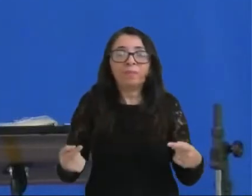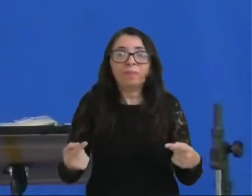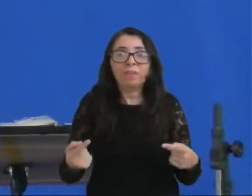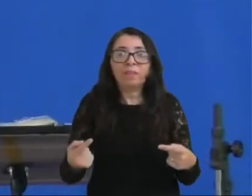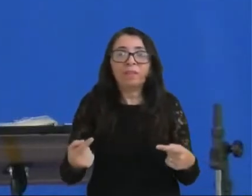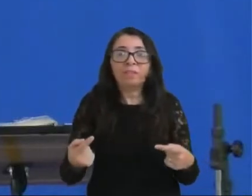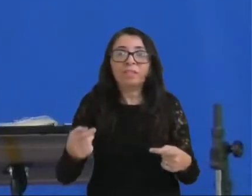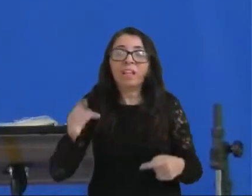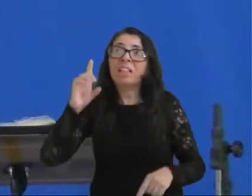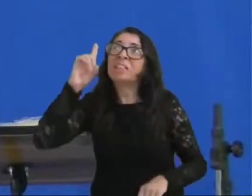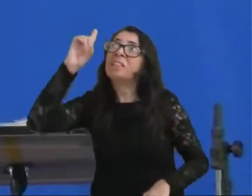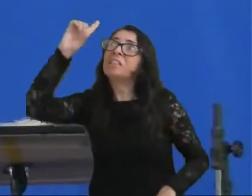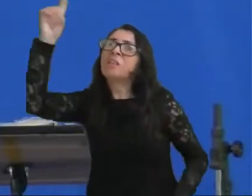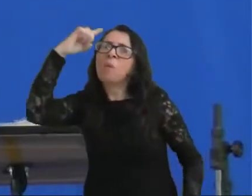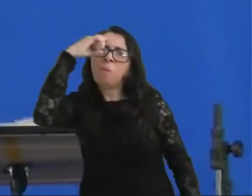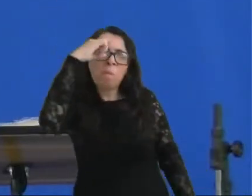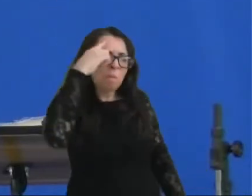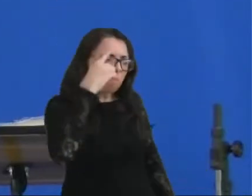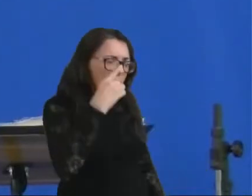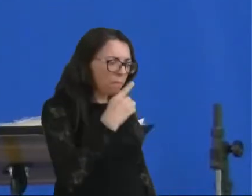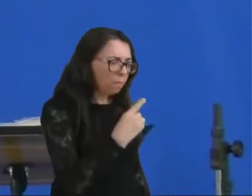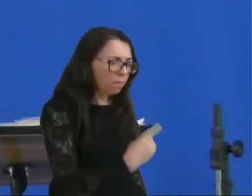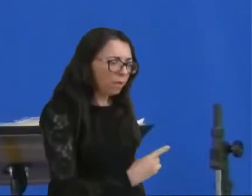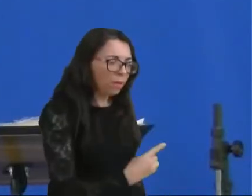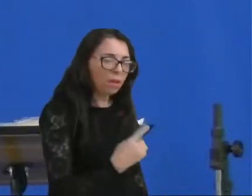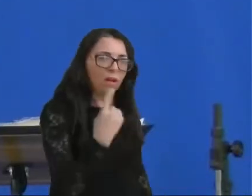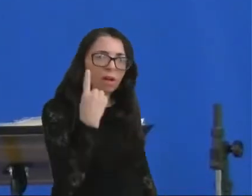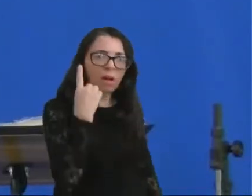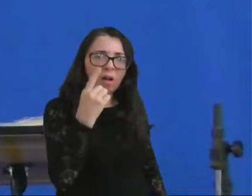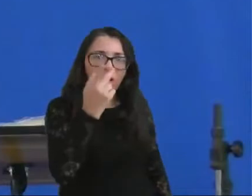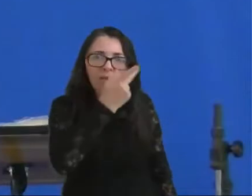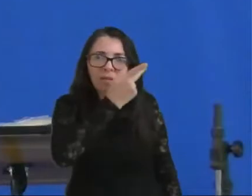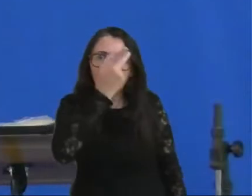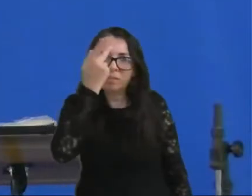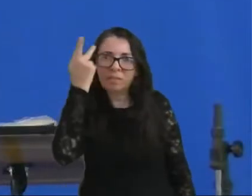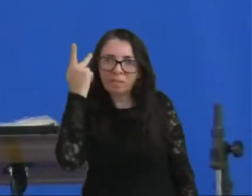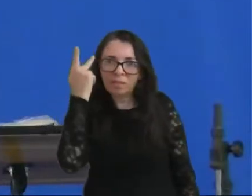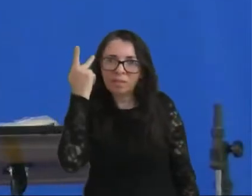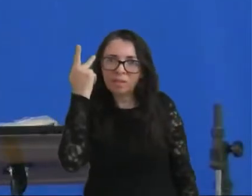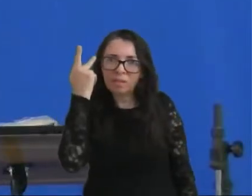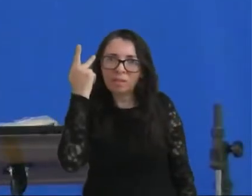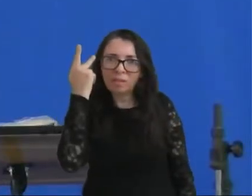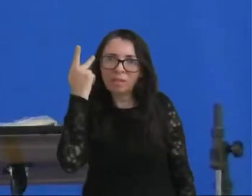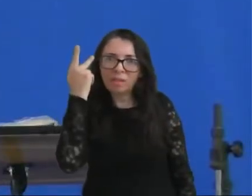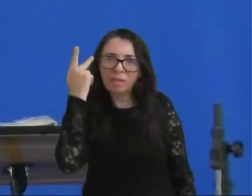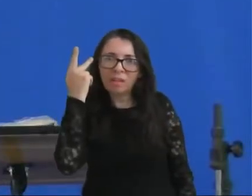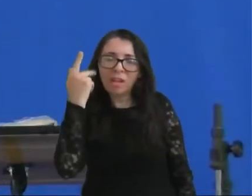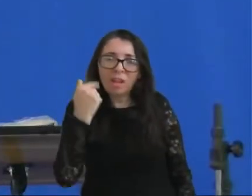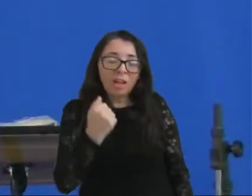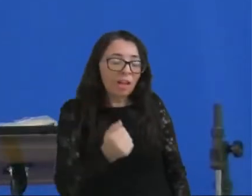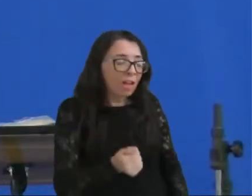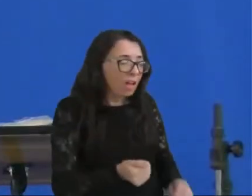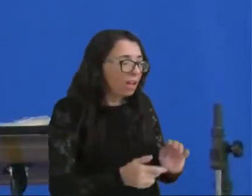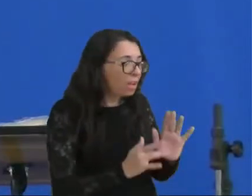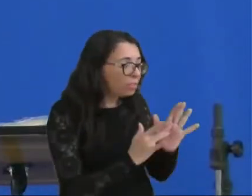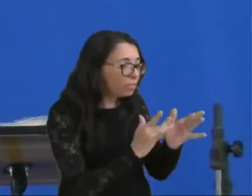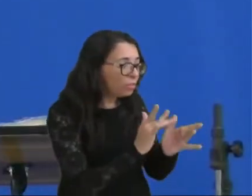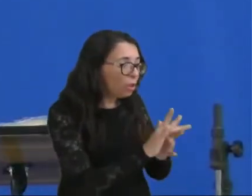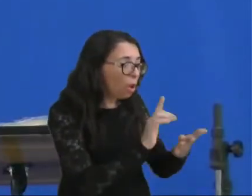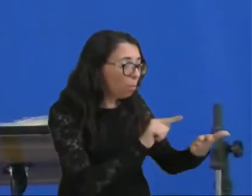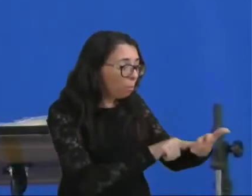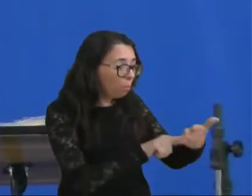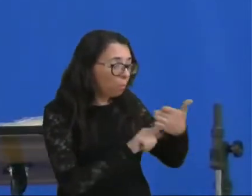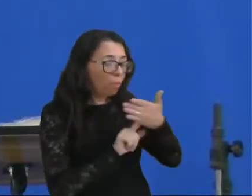de amor em si mesmo. É aí que a igreja começou a cair. Ela